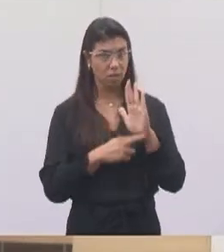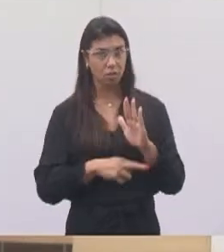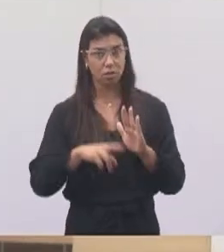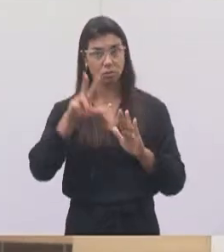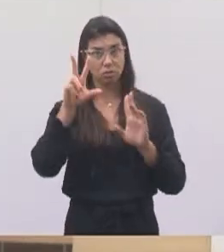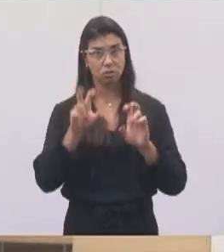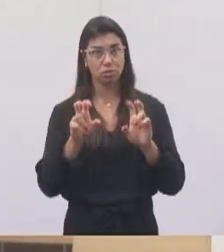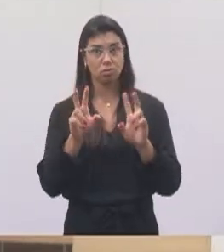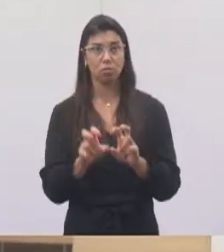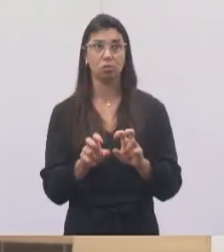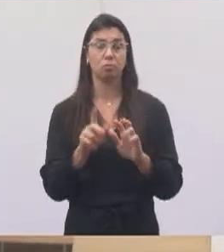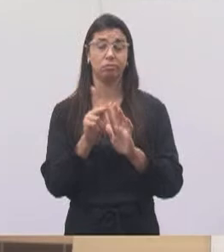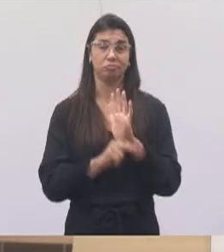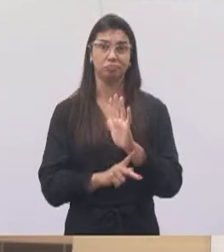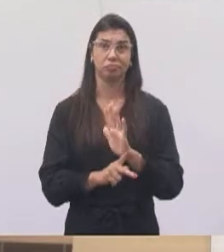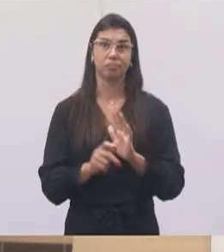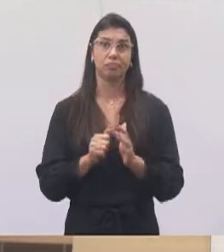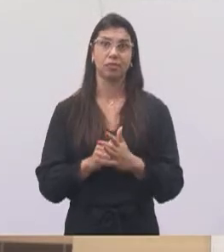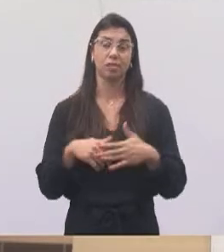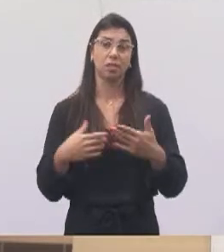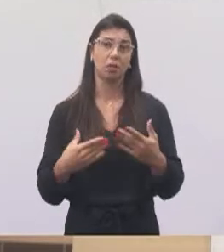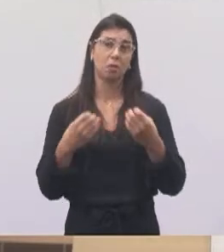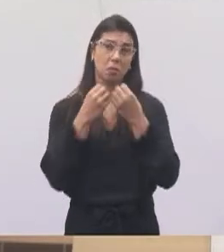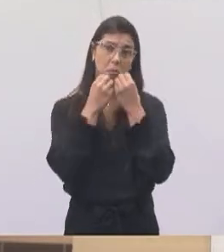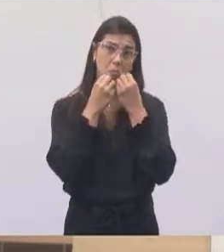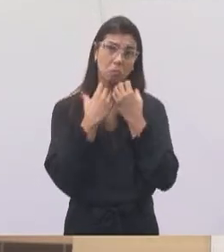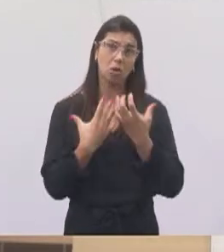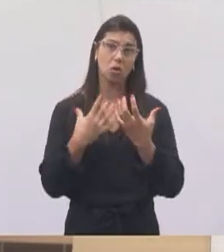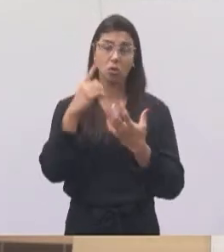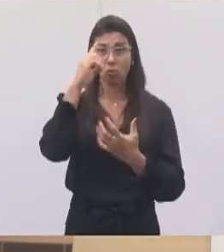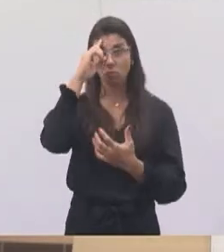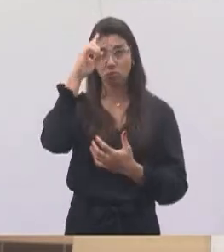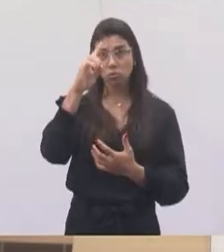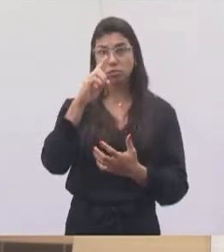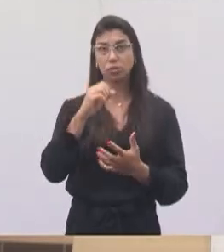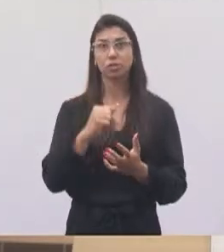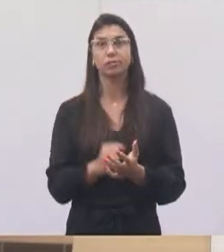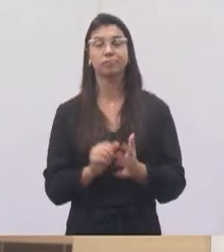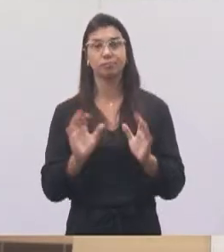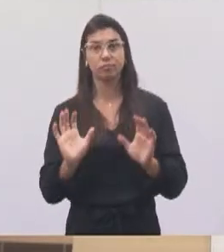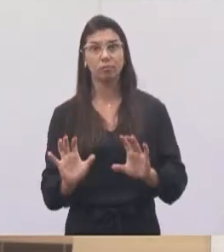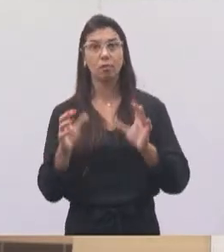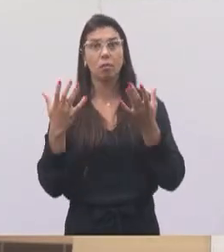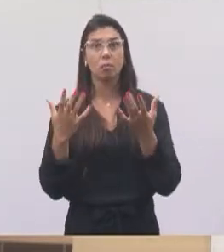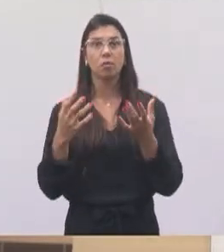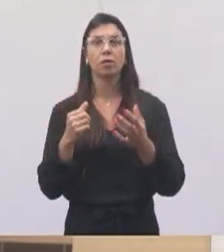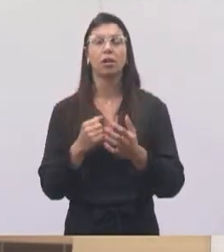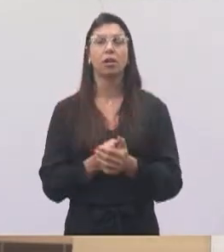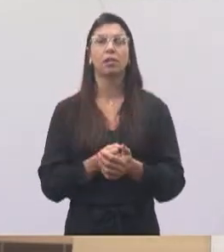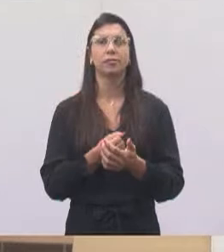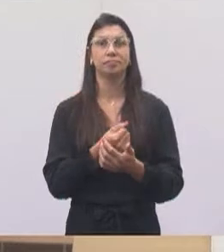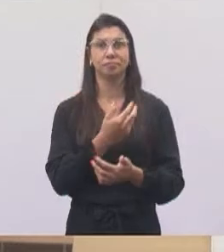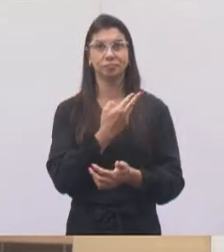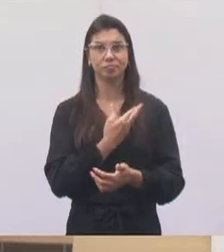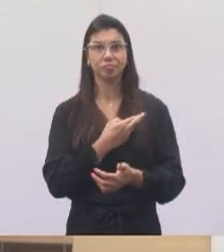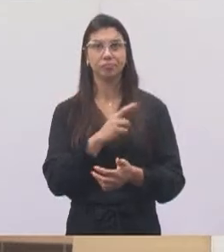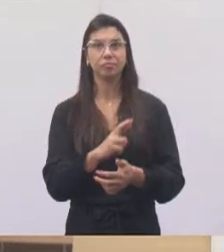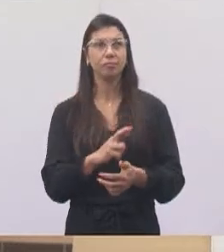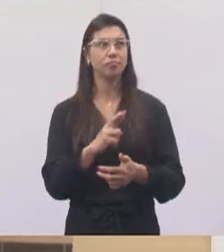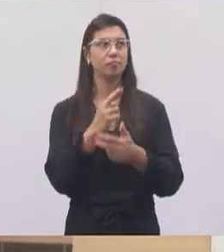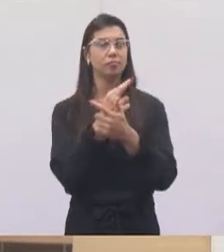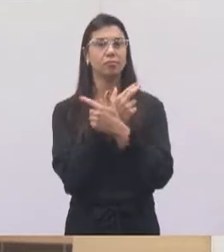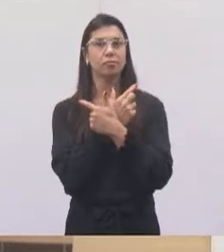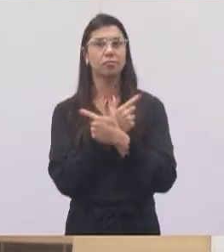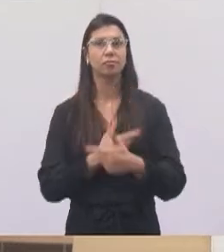pela gente, não é? E eu acho muito bacana, e que esse dia realmente se faça aí valer o projeto e